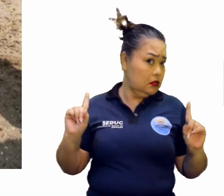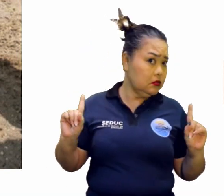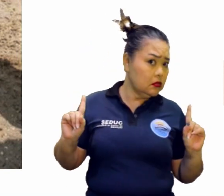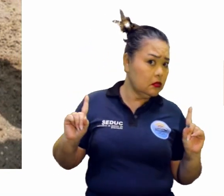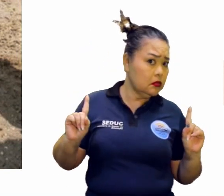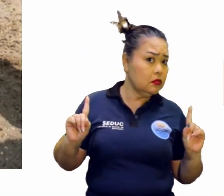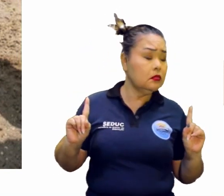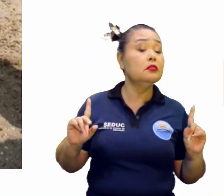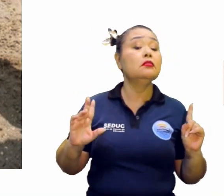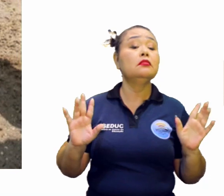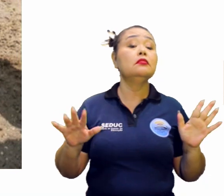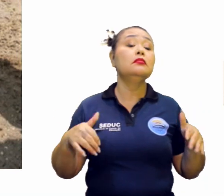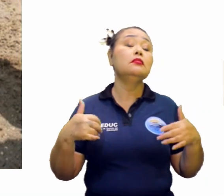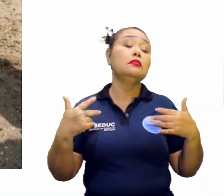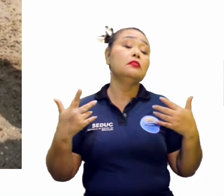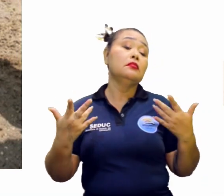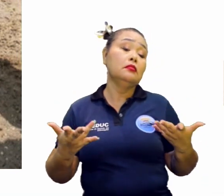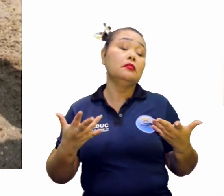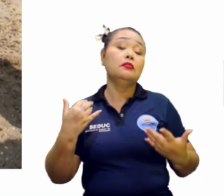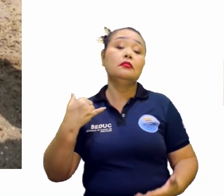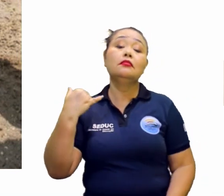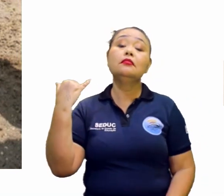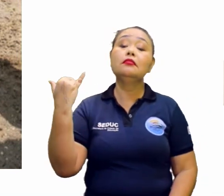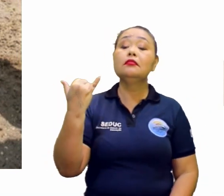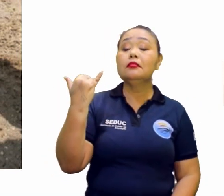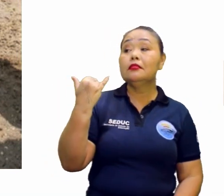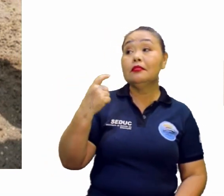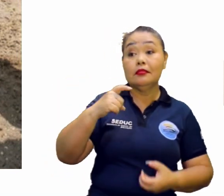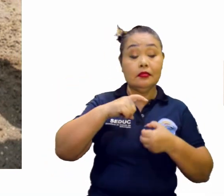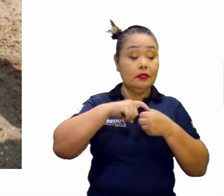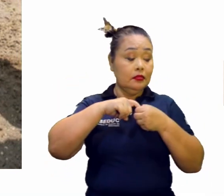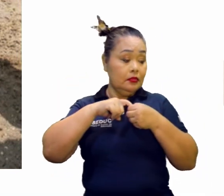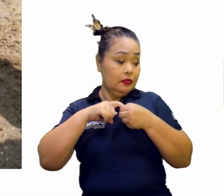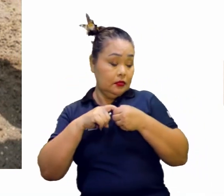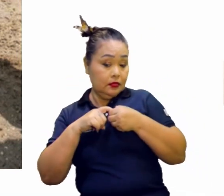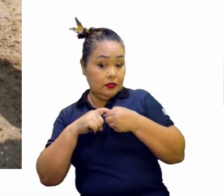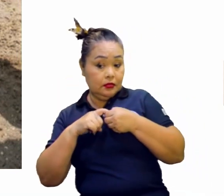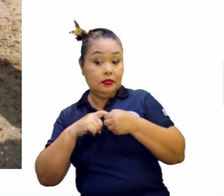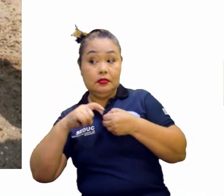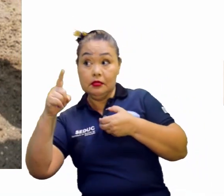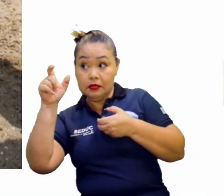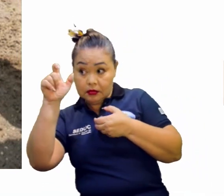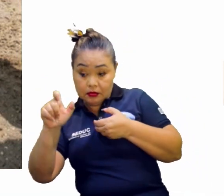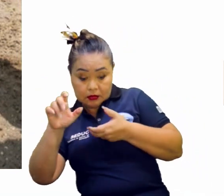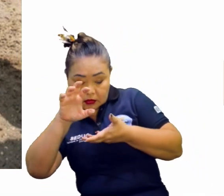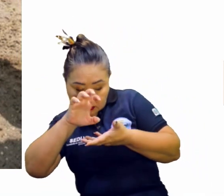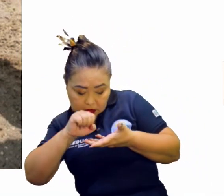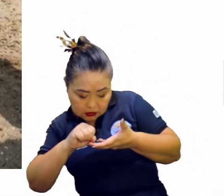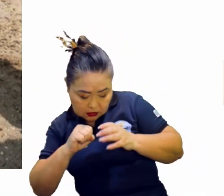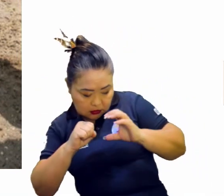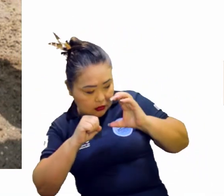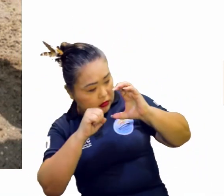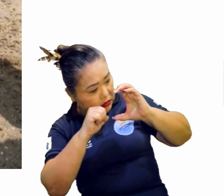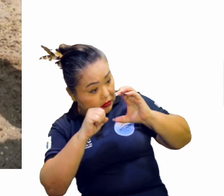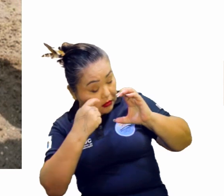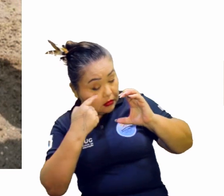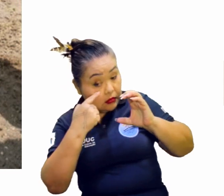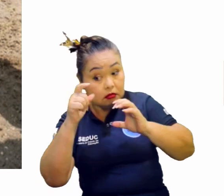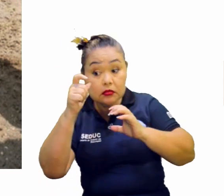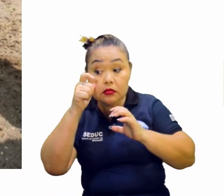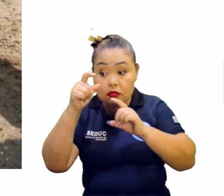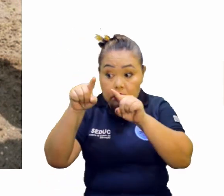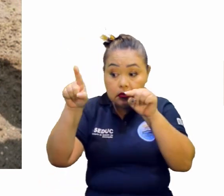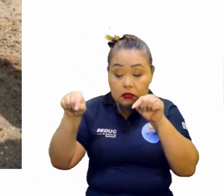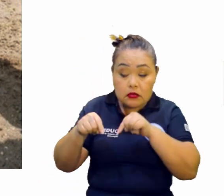Então, importante essa parceria desse que vai ser o coletor dessas amostras e o laboratório, obviamente, que vai